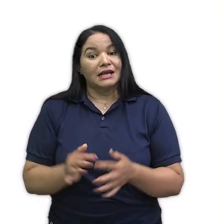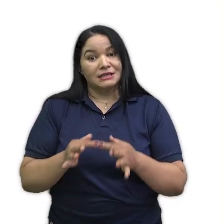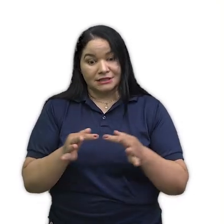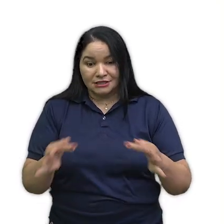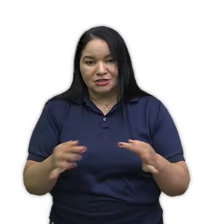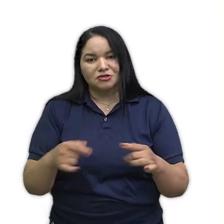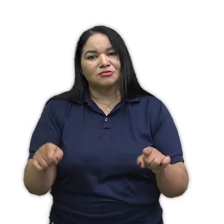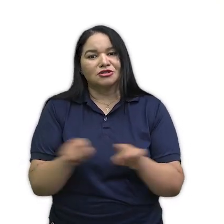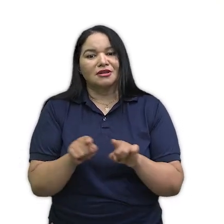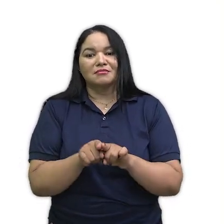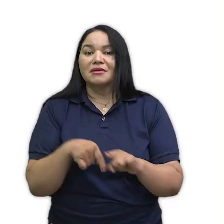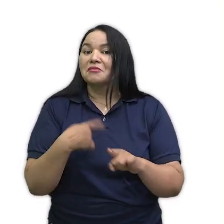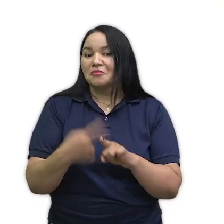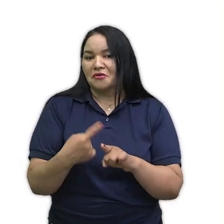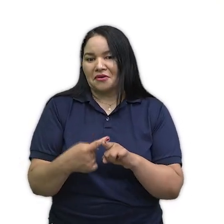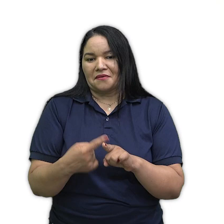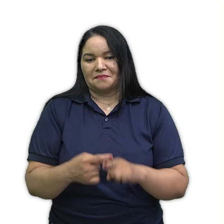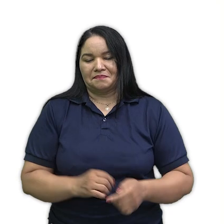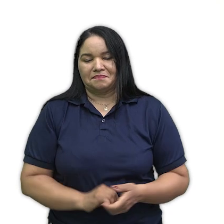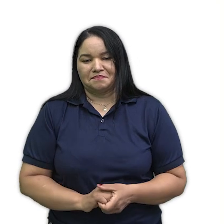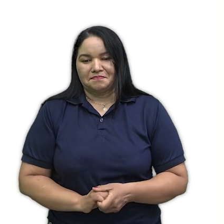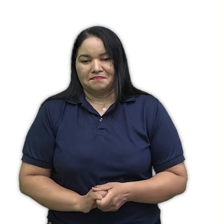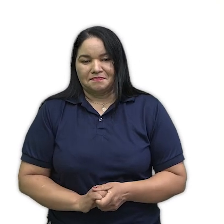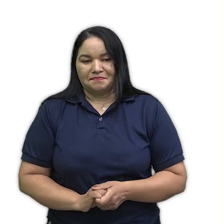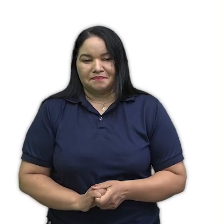quê? Porque o cubo,